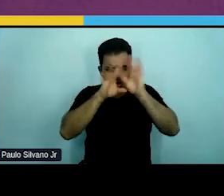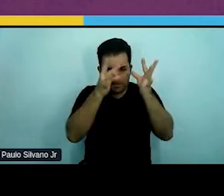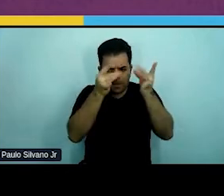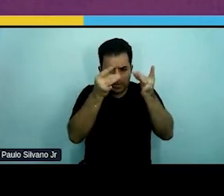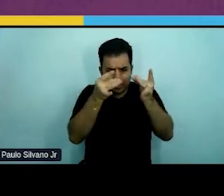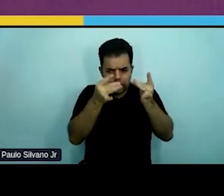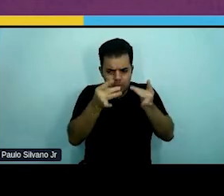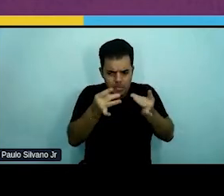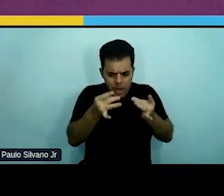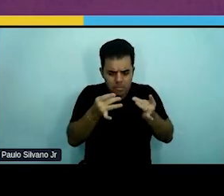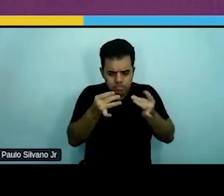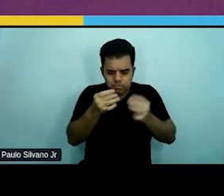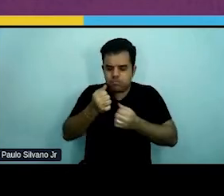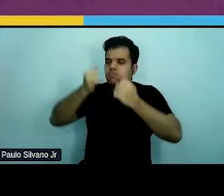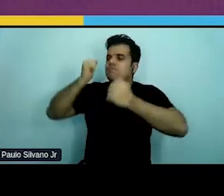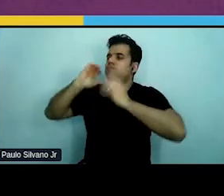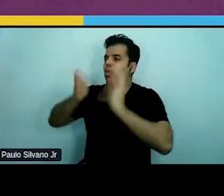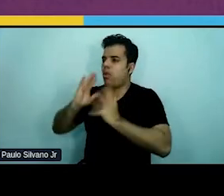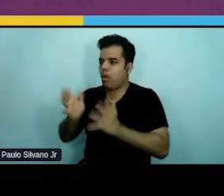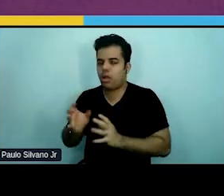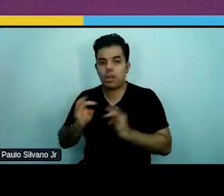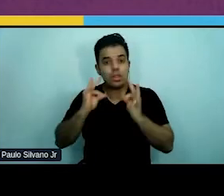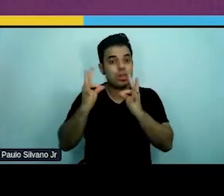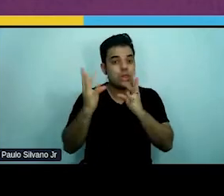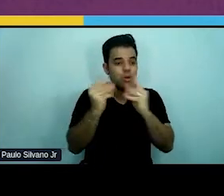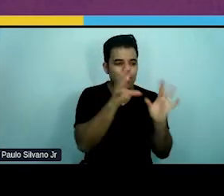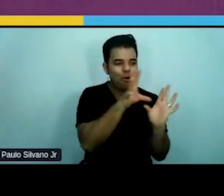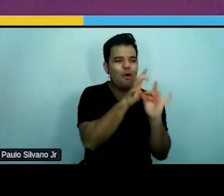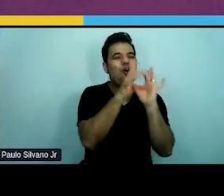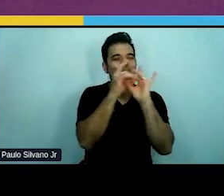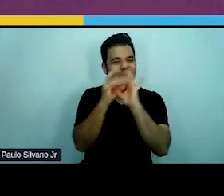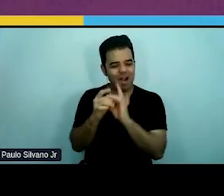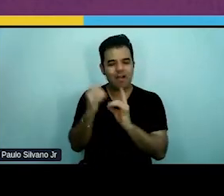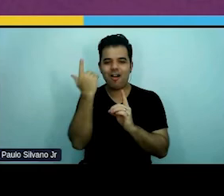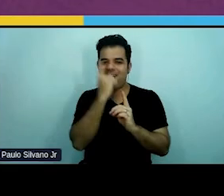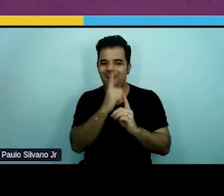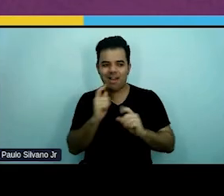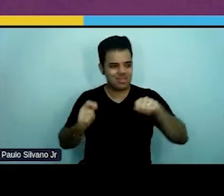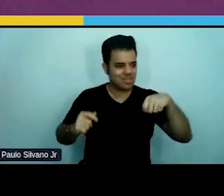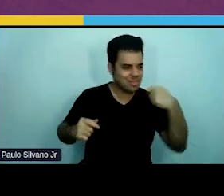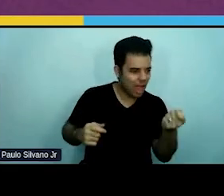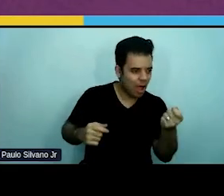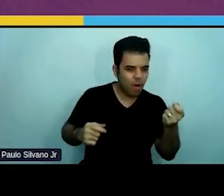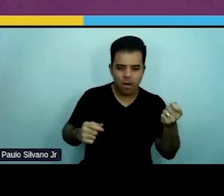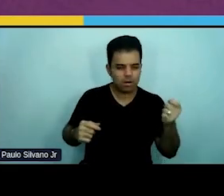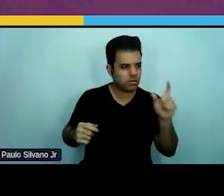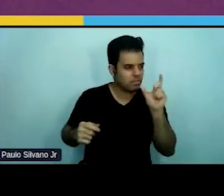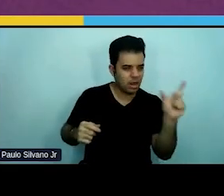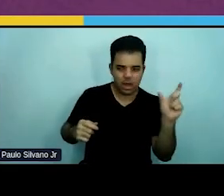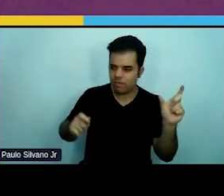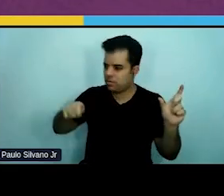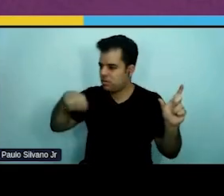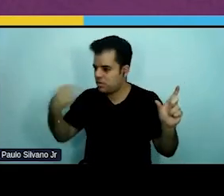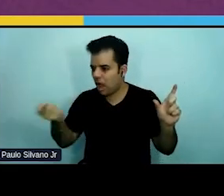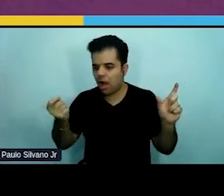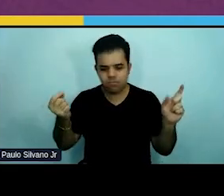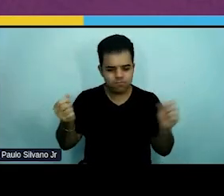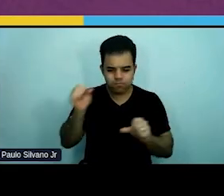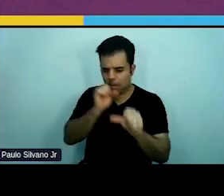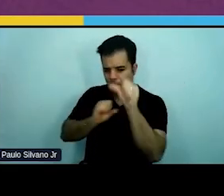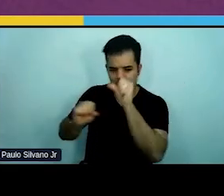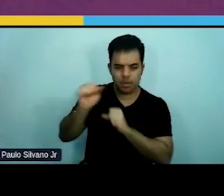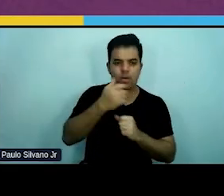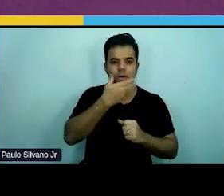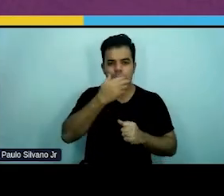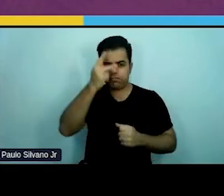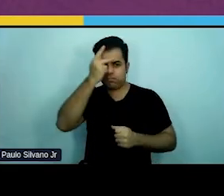os elementos, né, no texto e saber como cada palavra pode influenciar, tá? E aí, dessa forma,